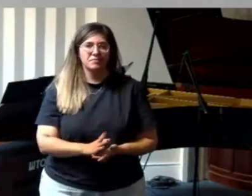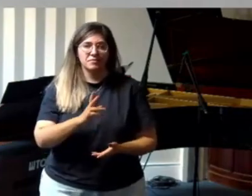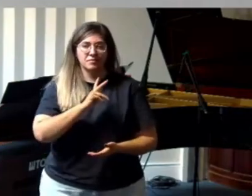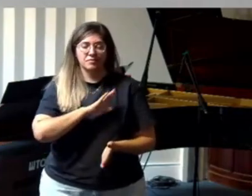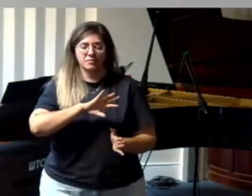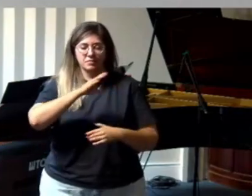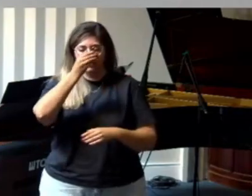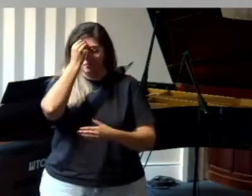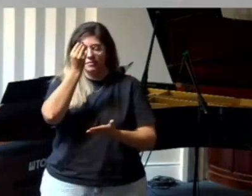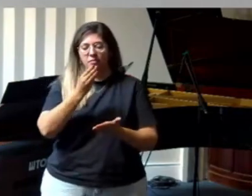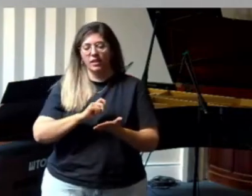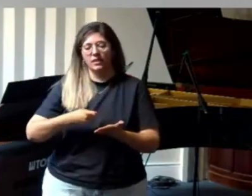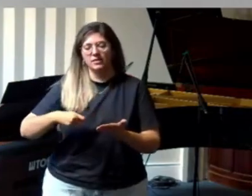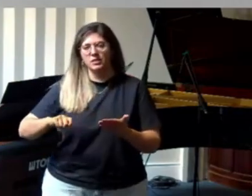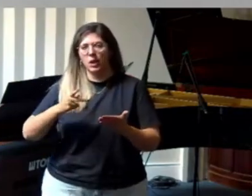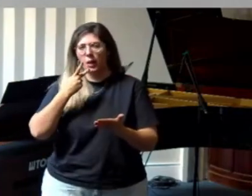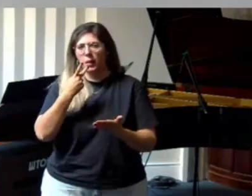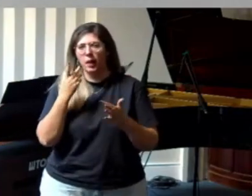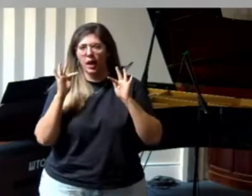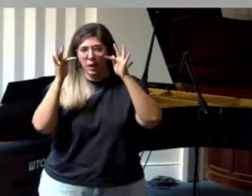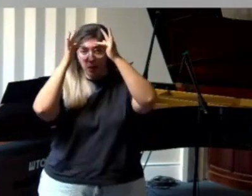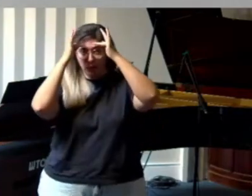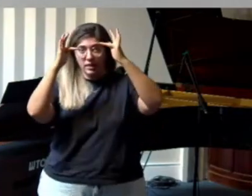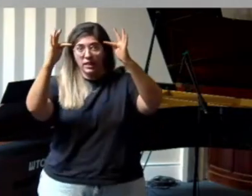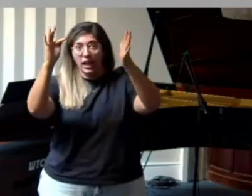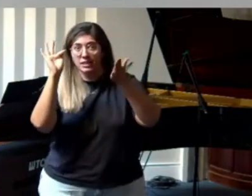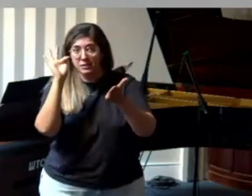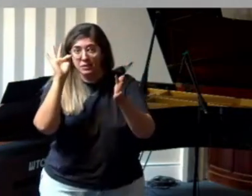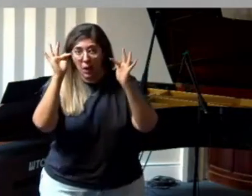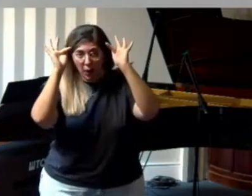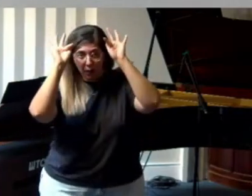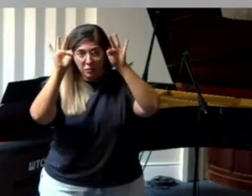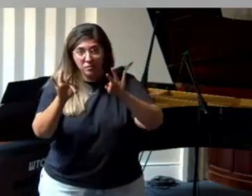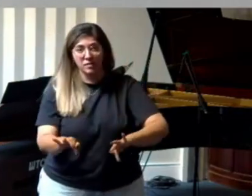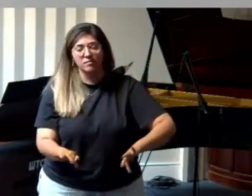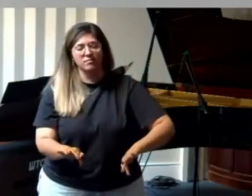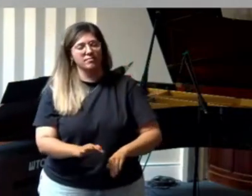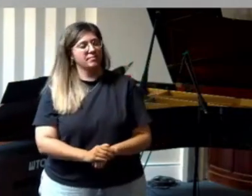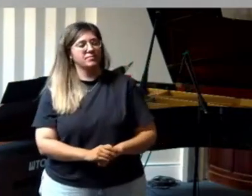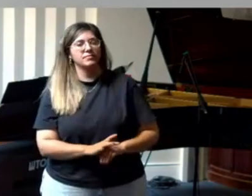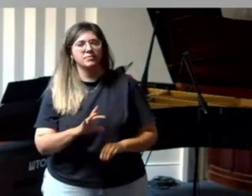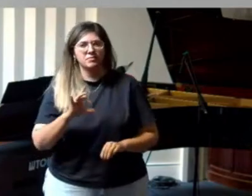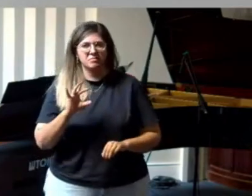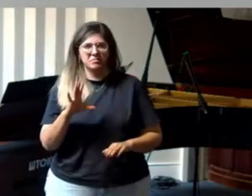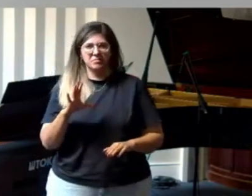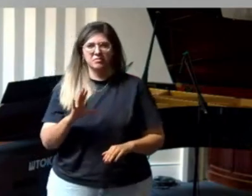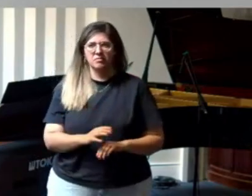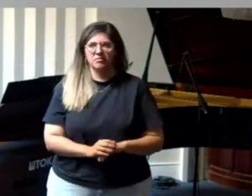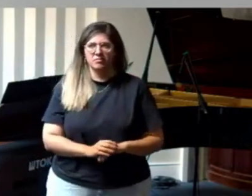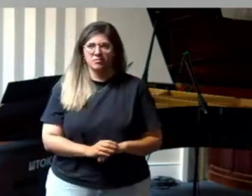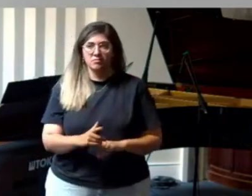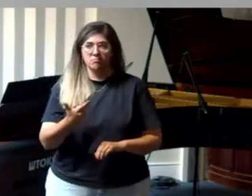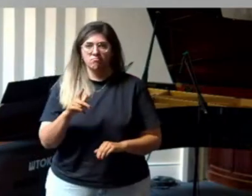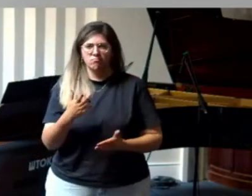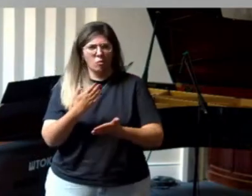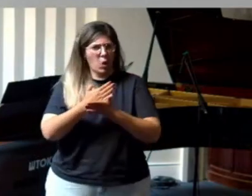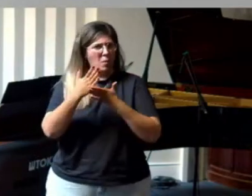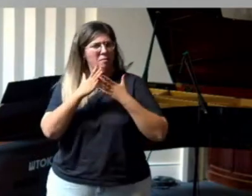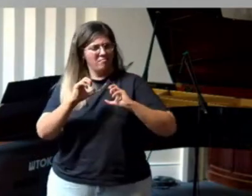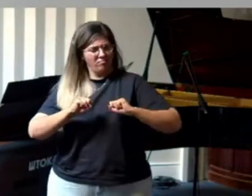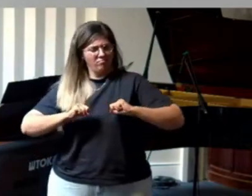também de fidelidade, de ir até o fim, ele diz isso. Não é suficiente um começo